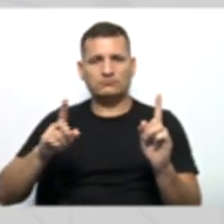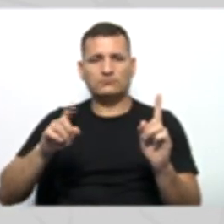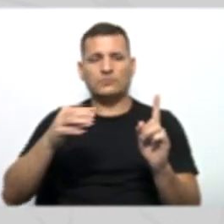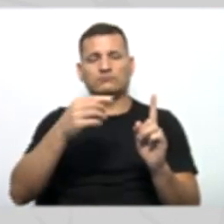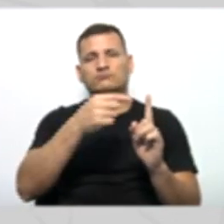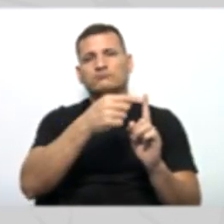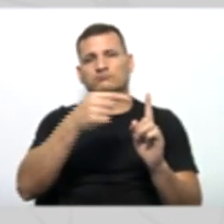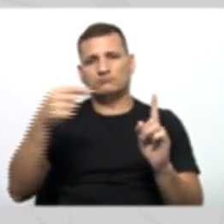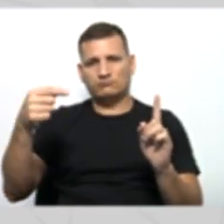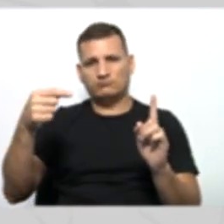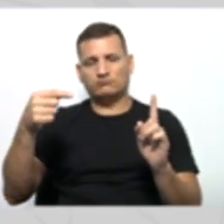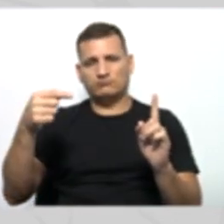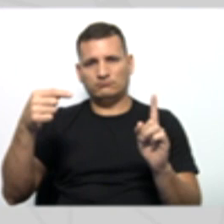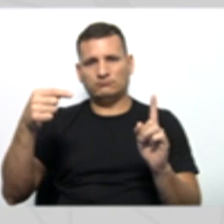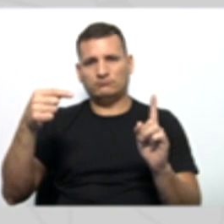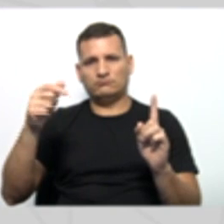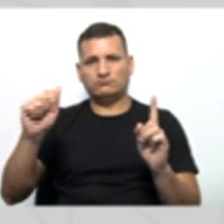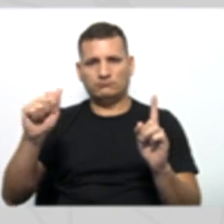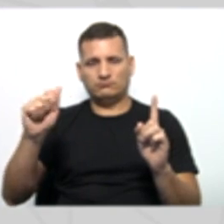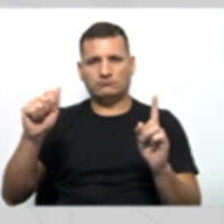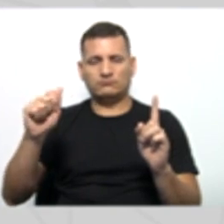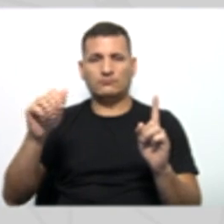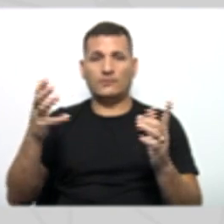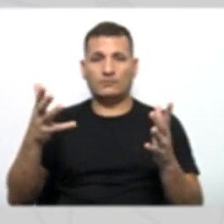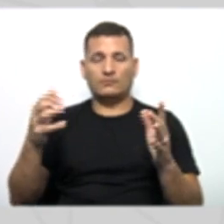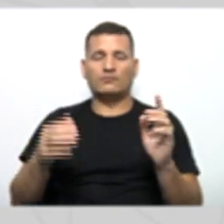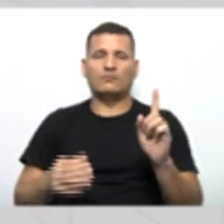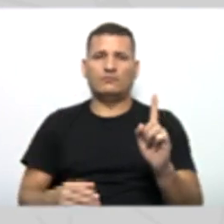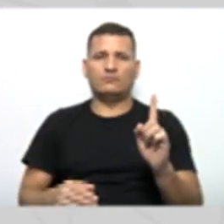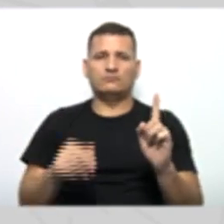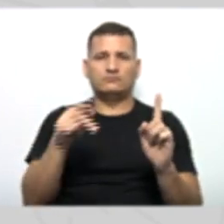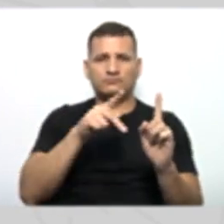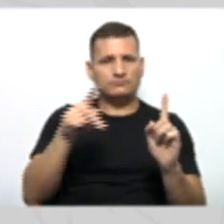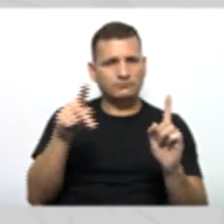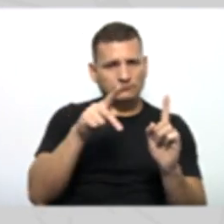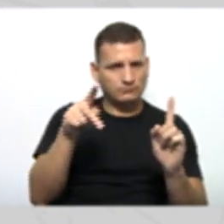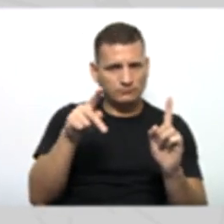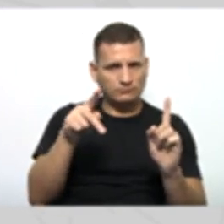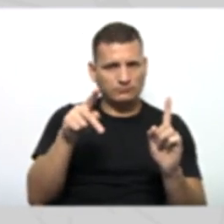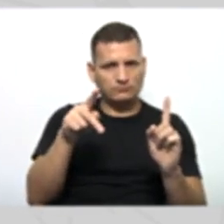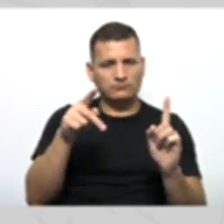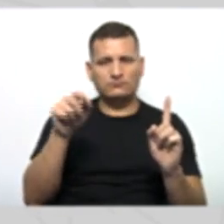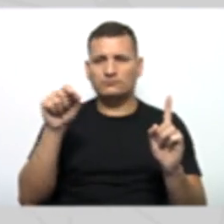exemplo, professor, aluno. Professor, só vai ministrar aula para um